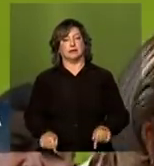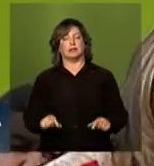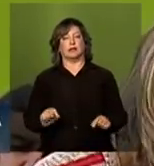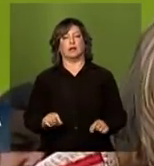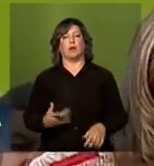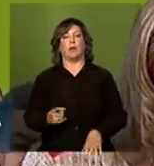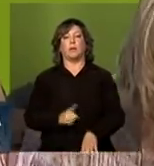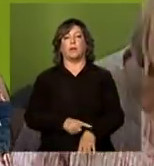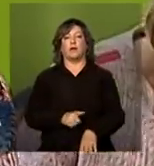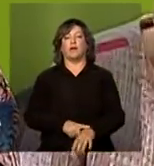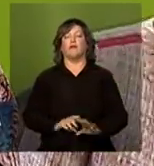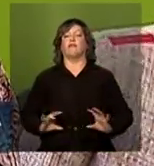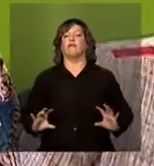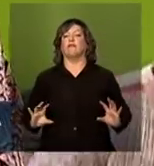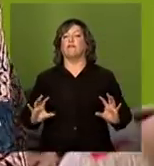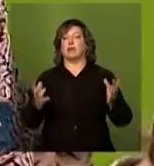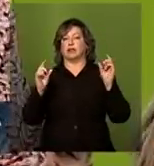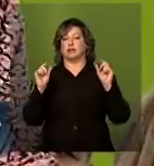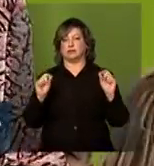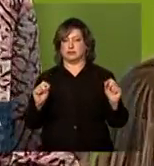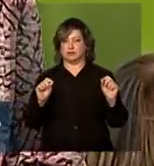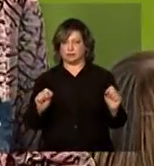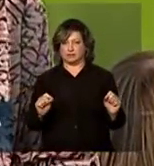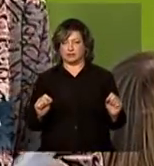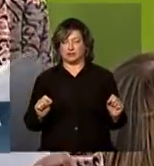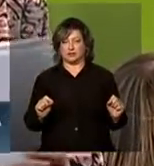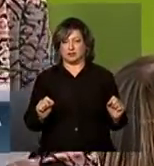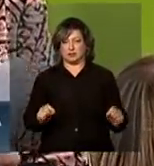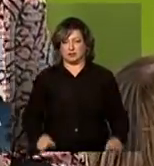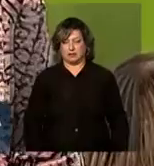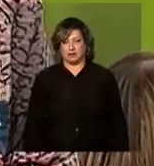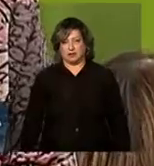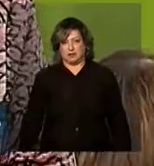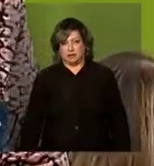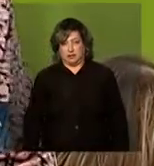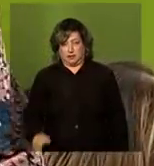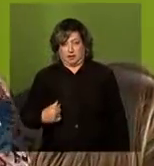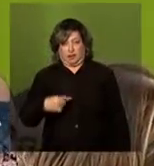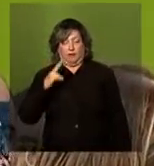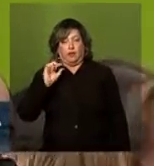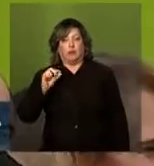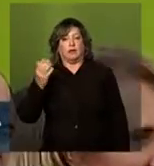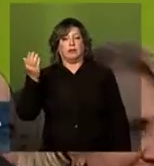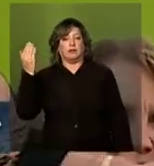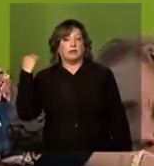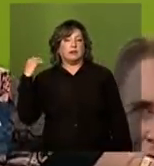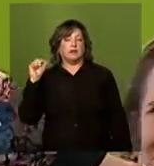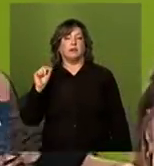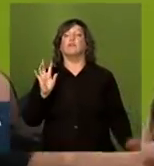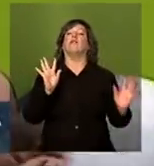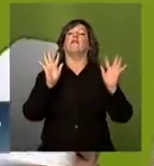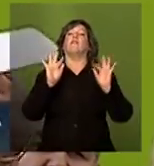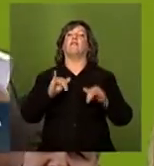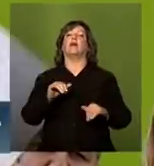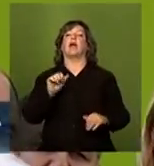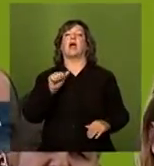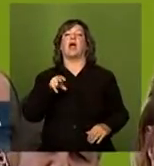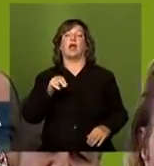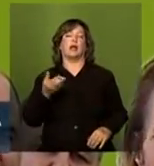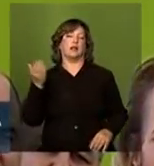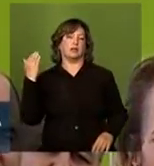momento de festa e não como eu vim no final do ano do dia 27 numa